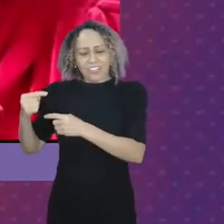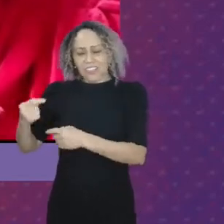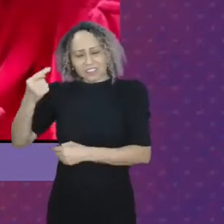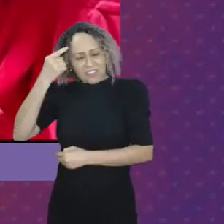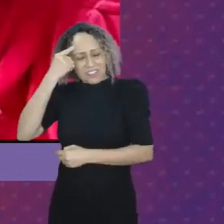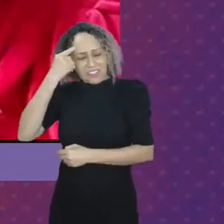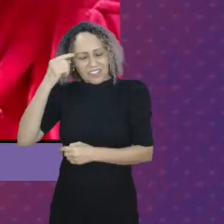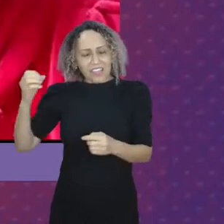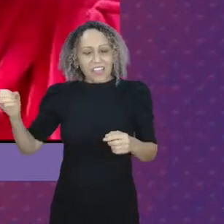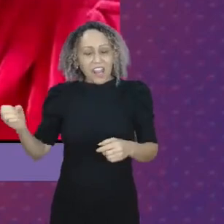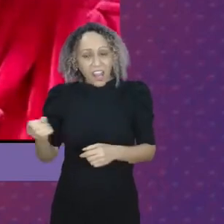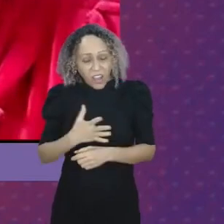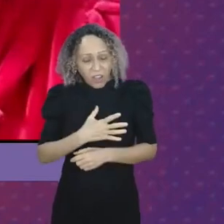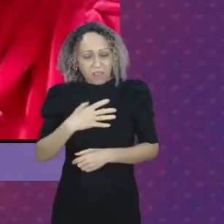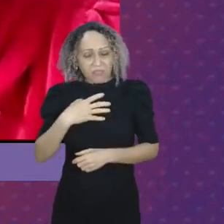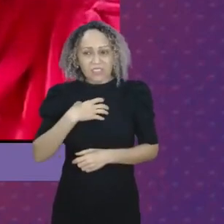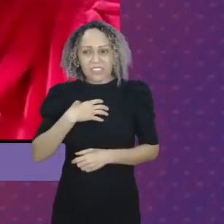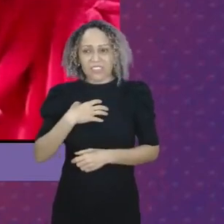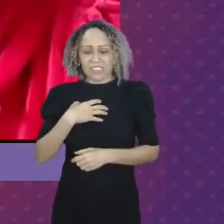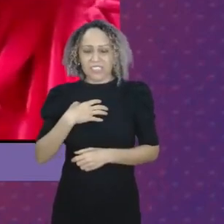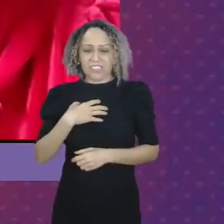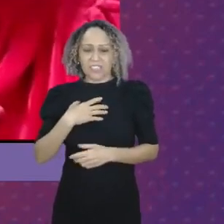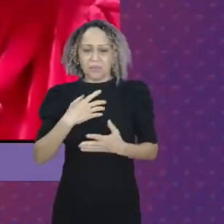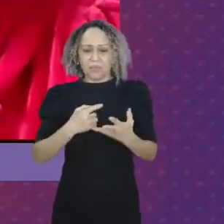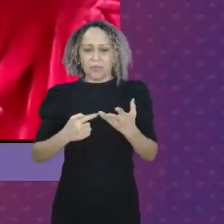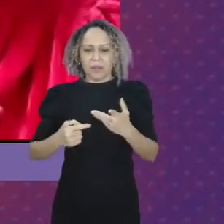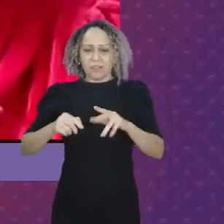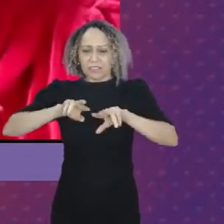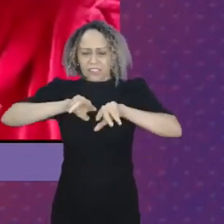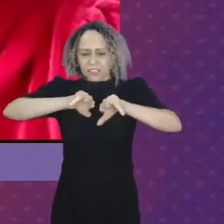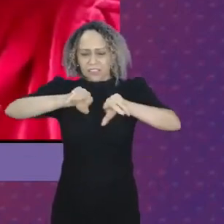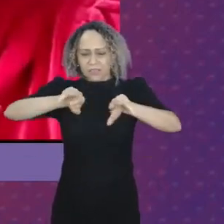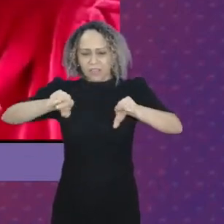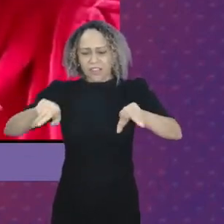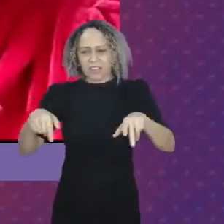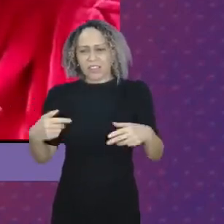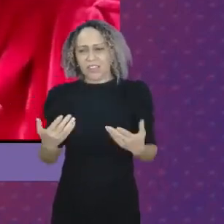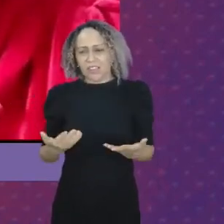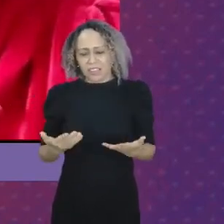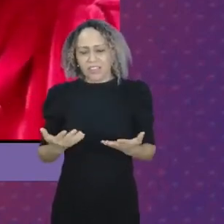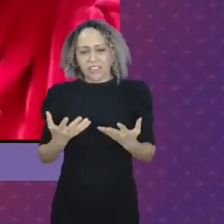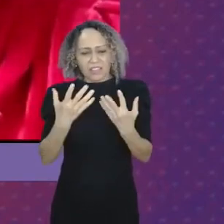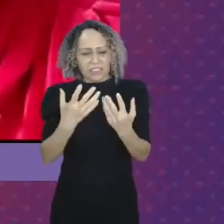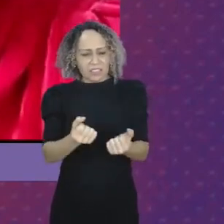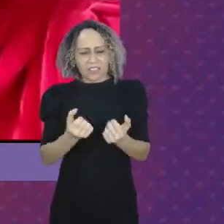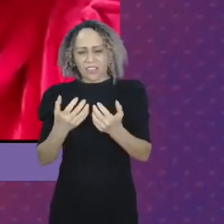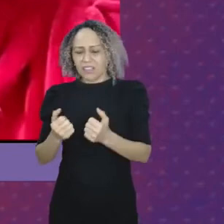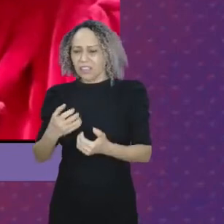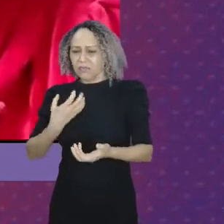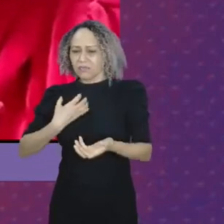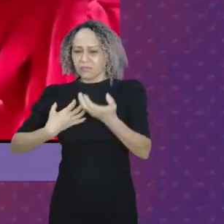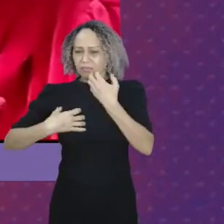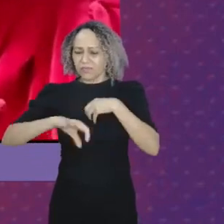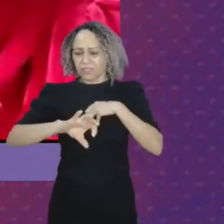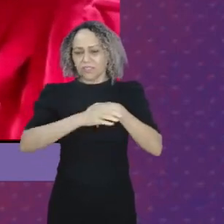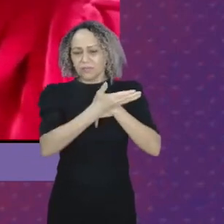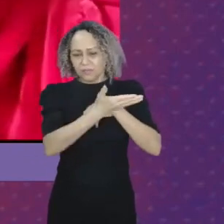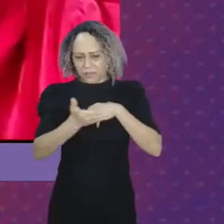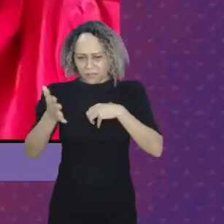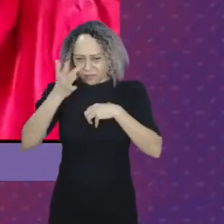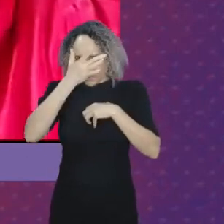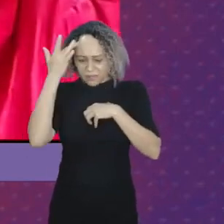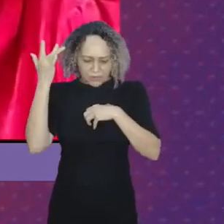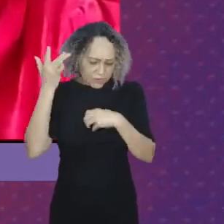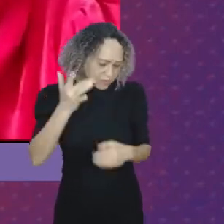acho que, um sentimento muito mais de pluralidade, diversidade e aceitação e empatia pelas pessoas, né? Eu vou